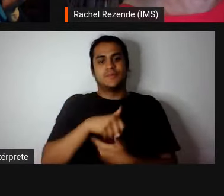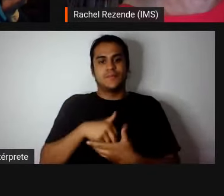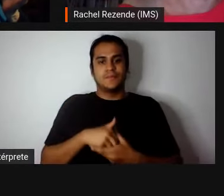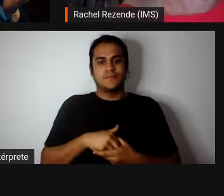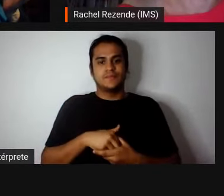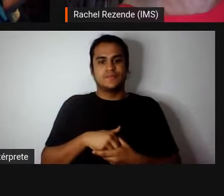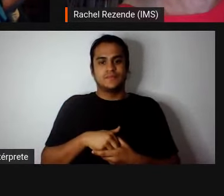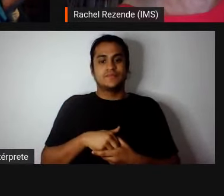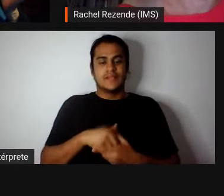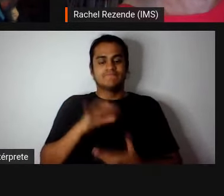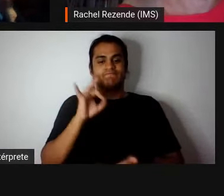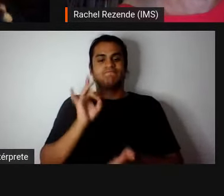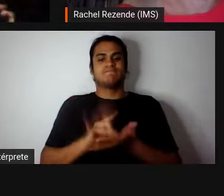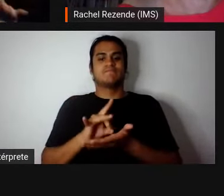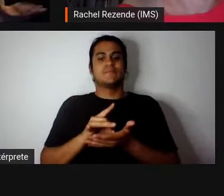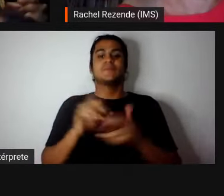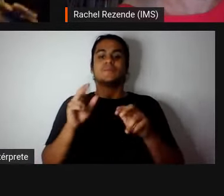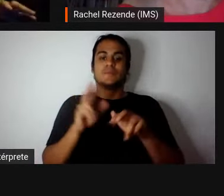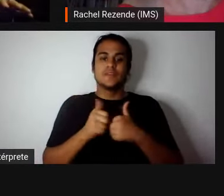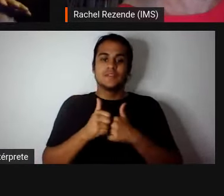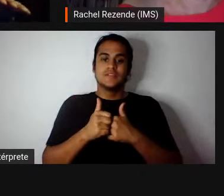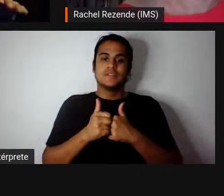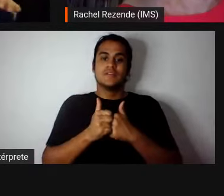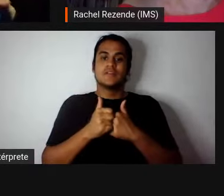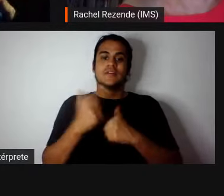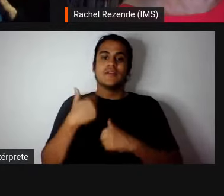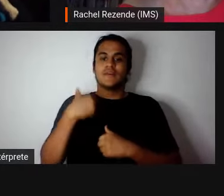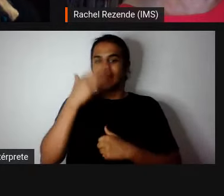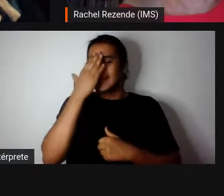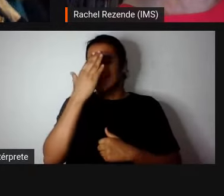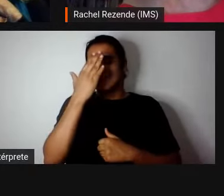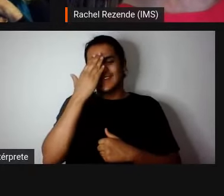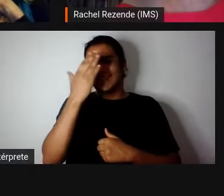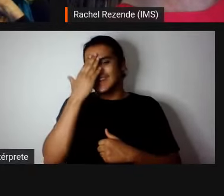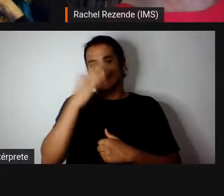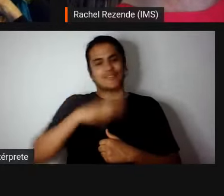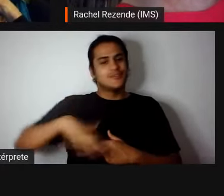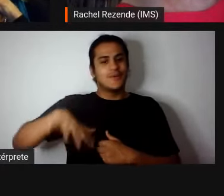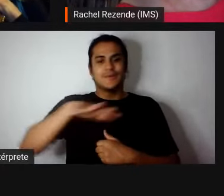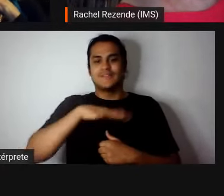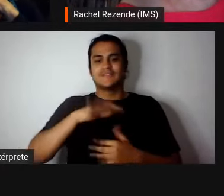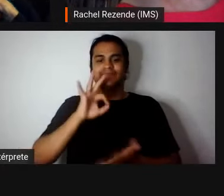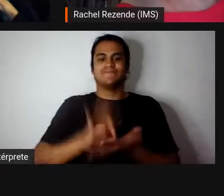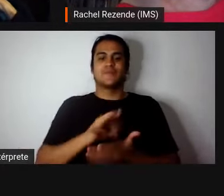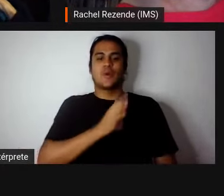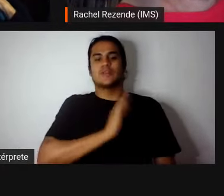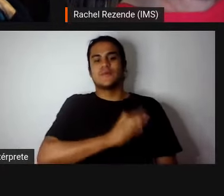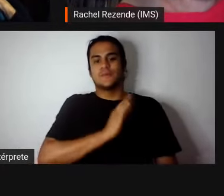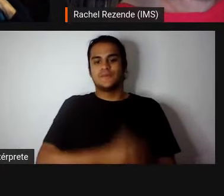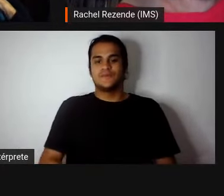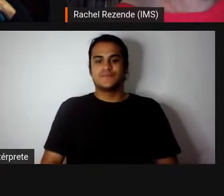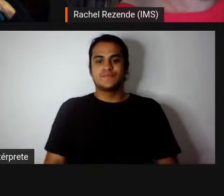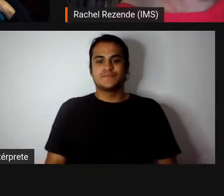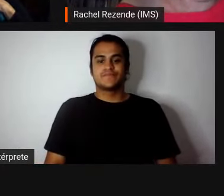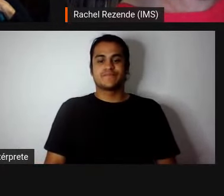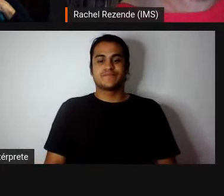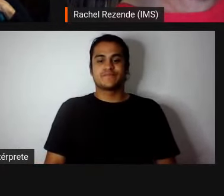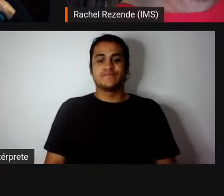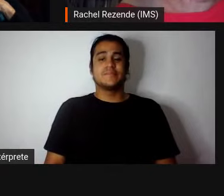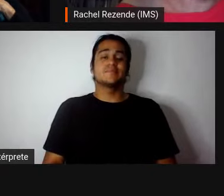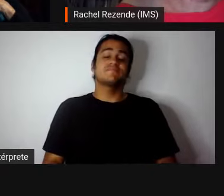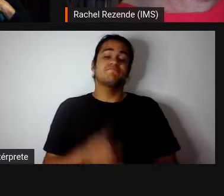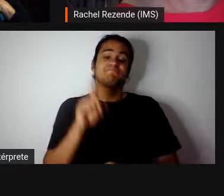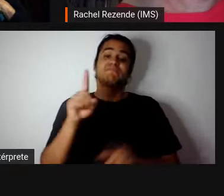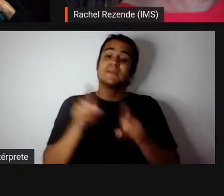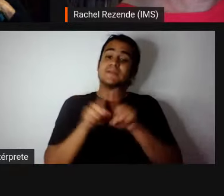Não, é realmente. Então, eu agradeço a todos vocês, mesmo de coração, viu? E dizer que é